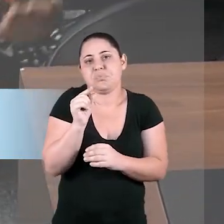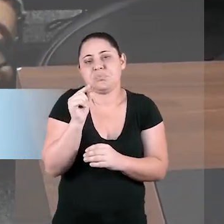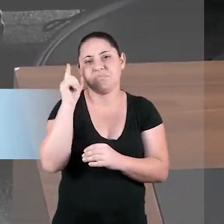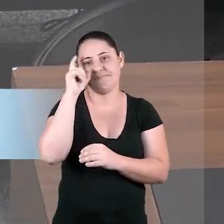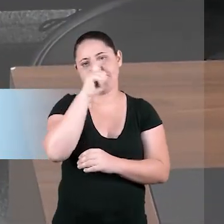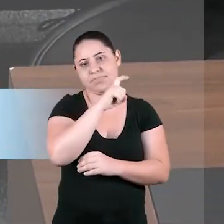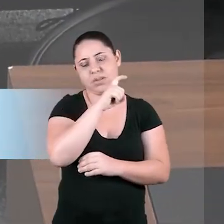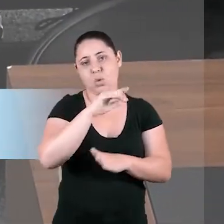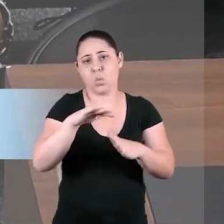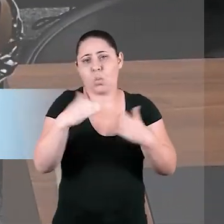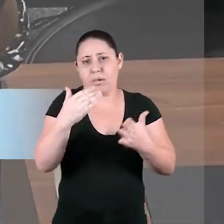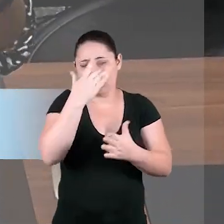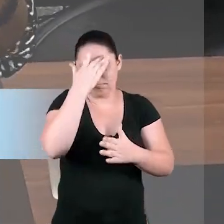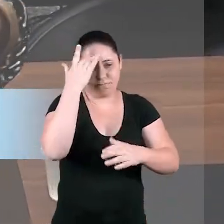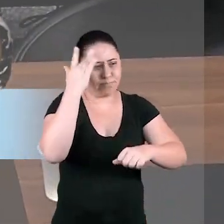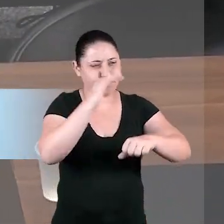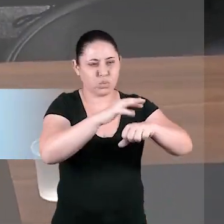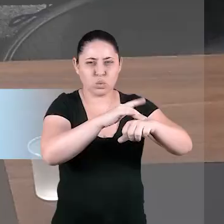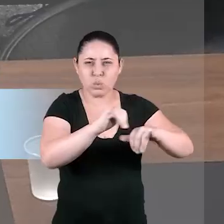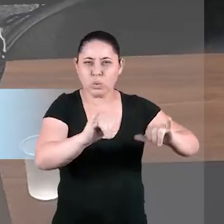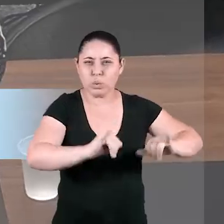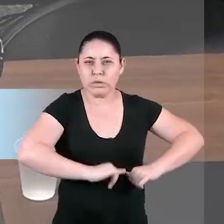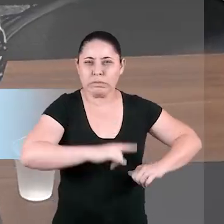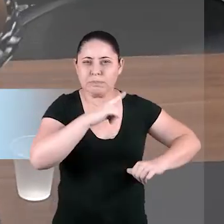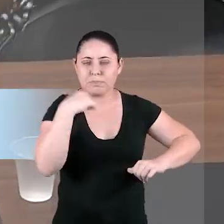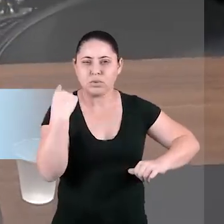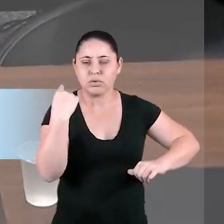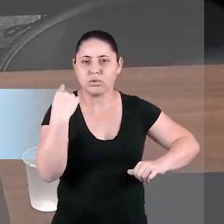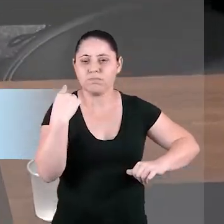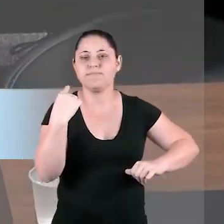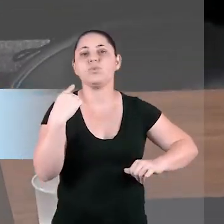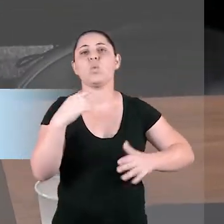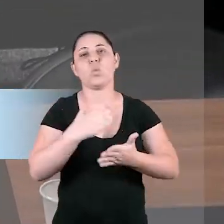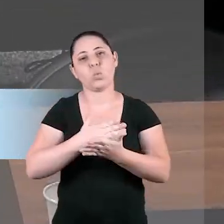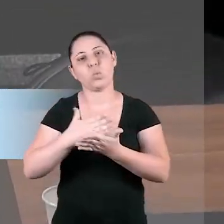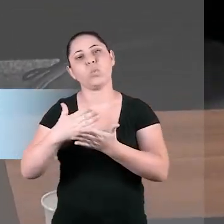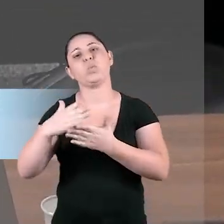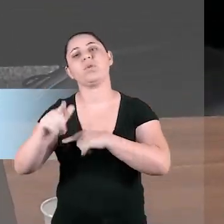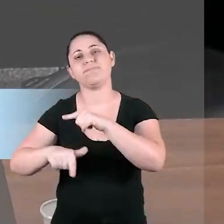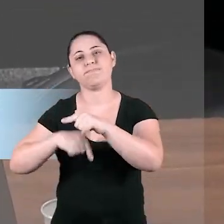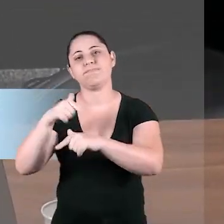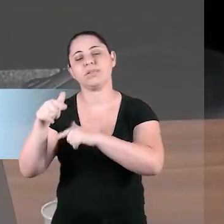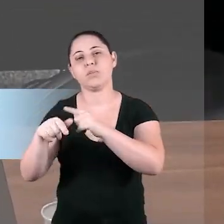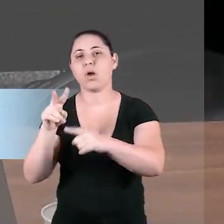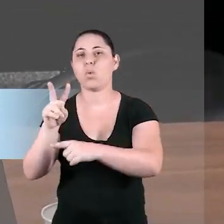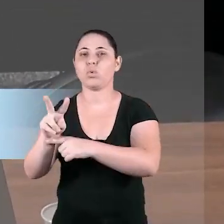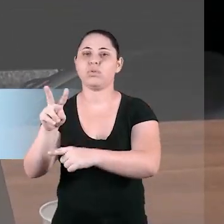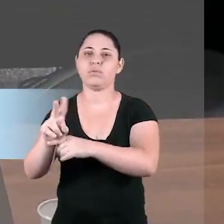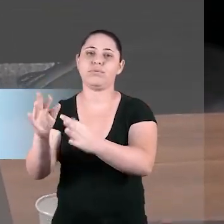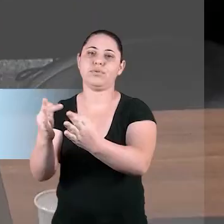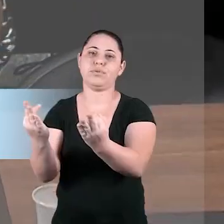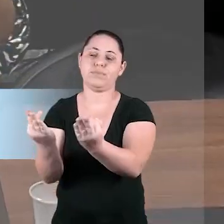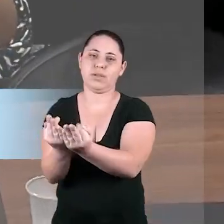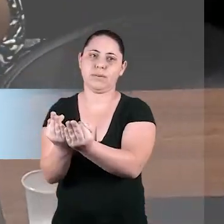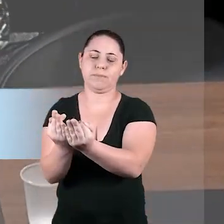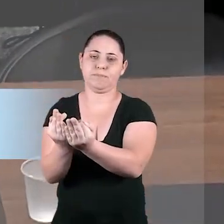aí, quando o luto vem, continua esse trabalho. E aí tem muito, cada lugar é de um